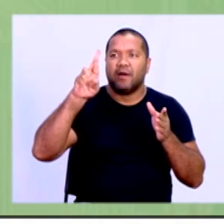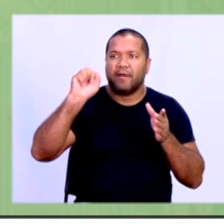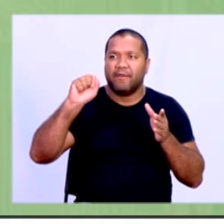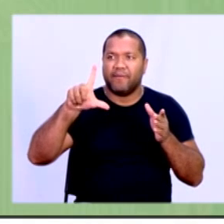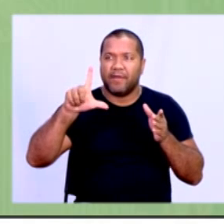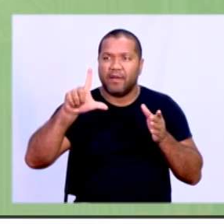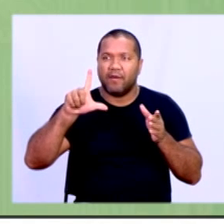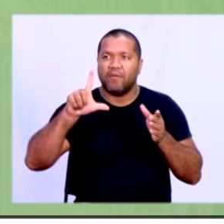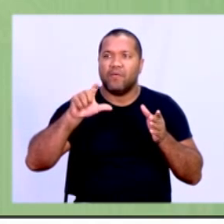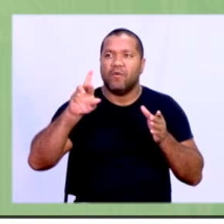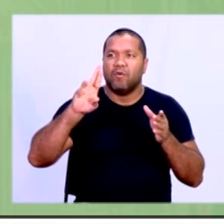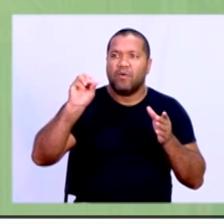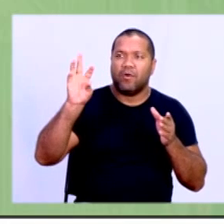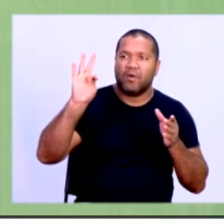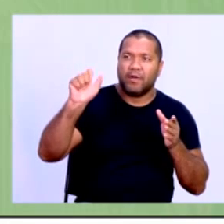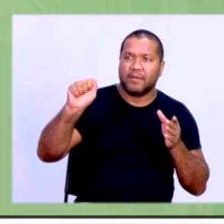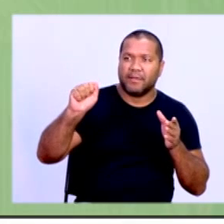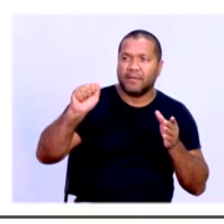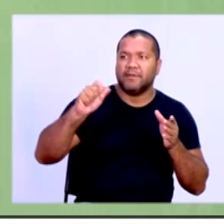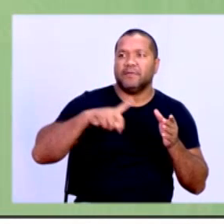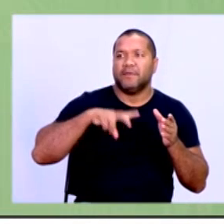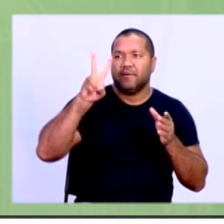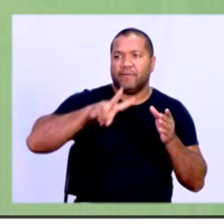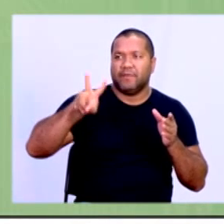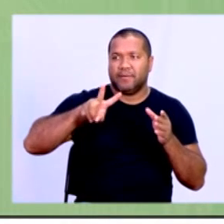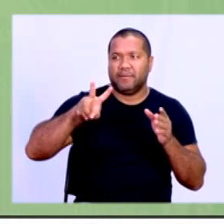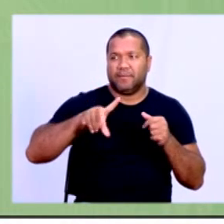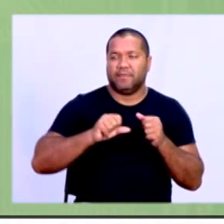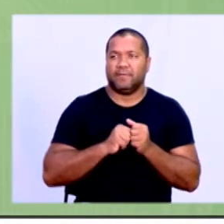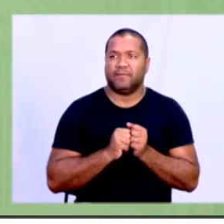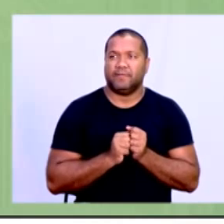templates, Blade e visão. Seguir.